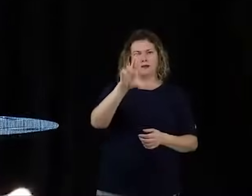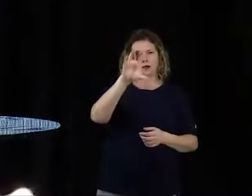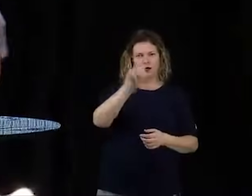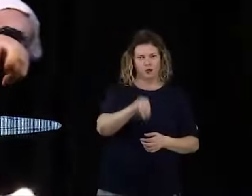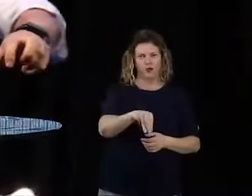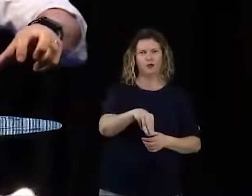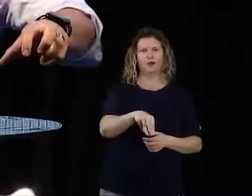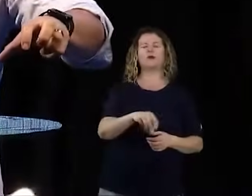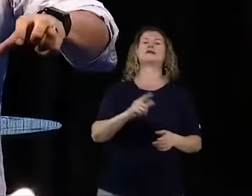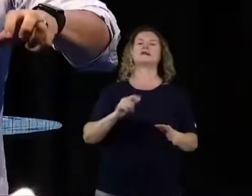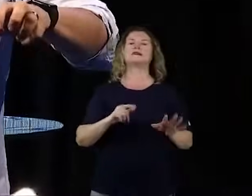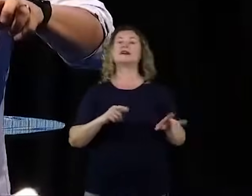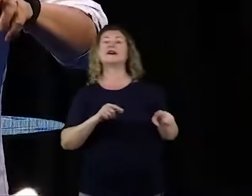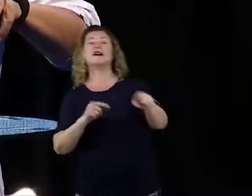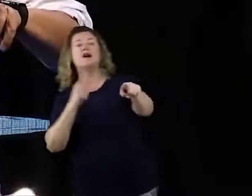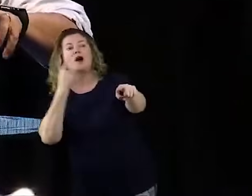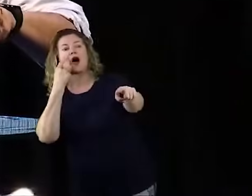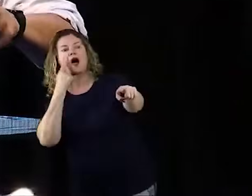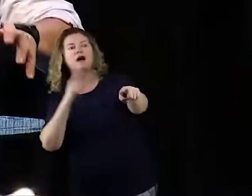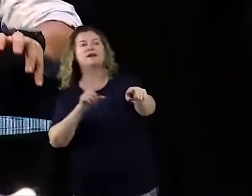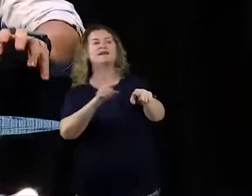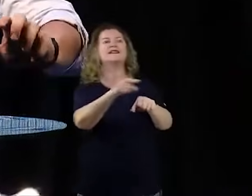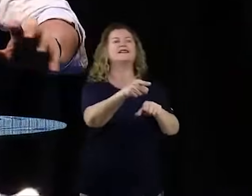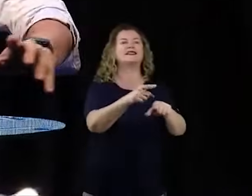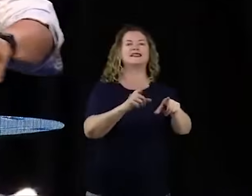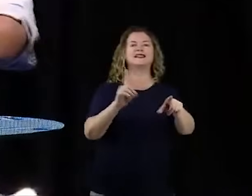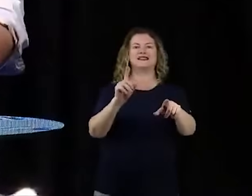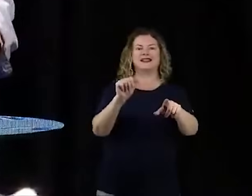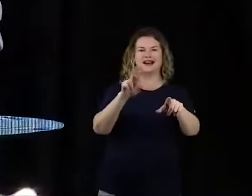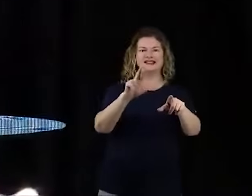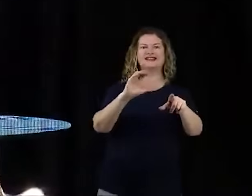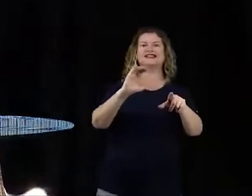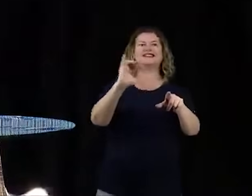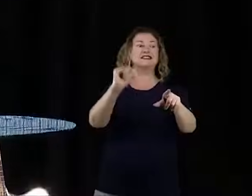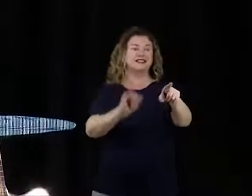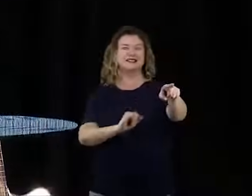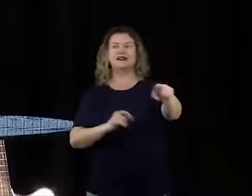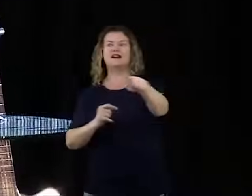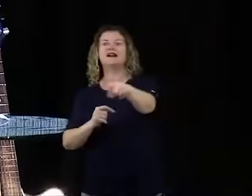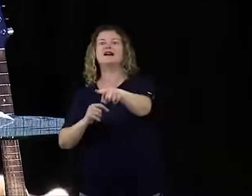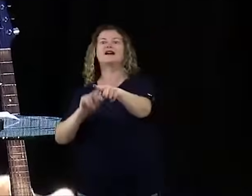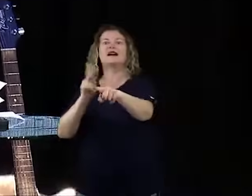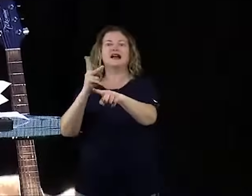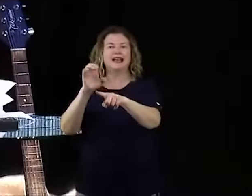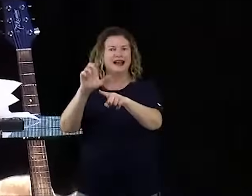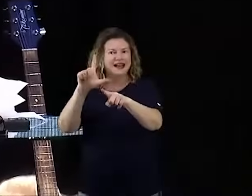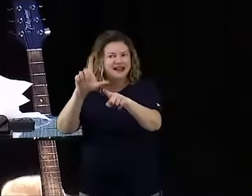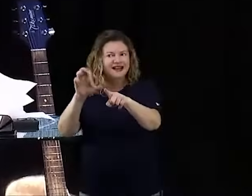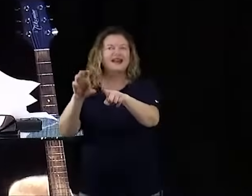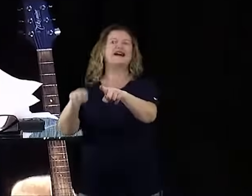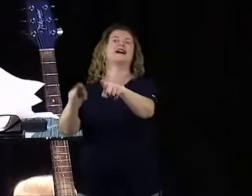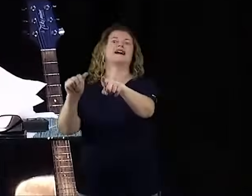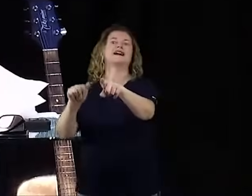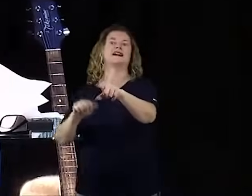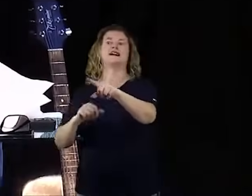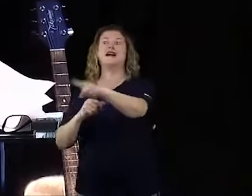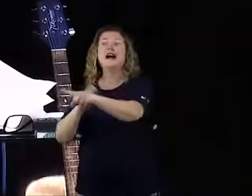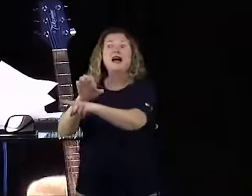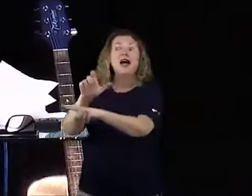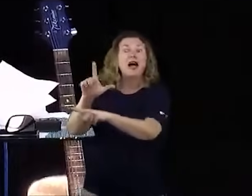a hena a a ela já for o pastor Marcos Você tá em Israel gente Israel é